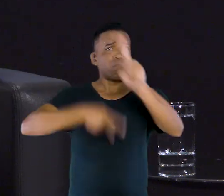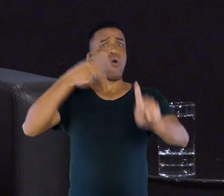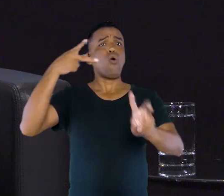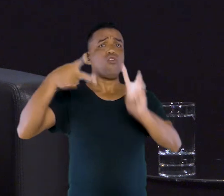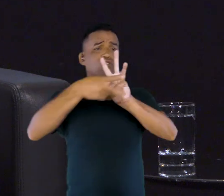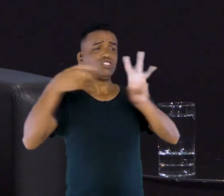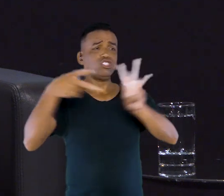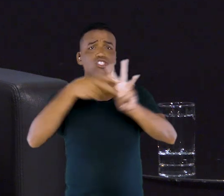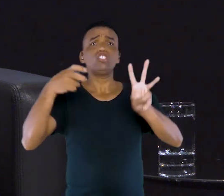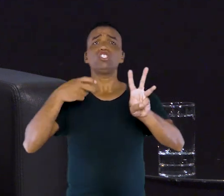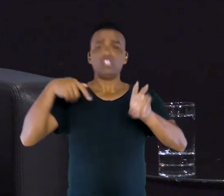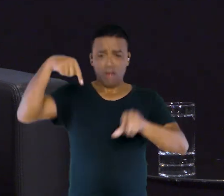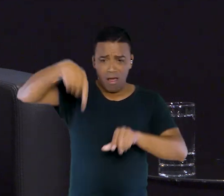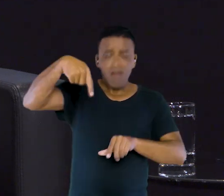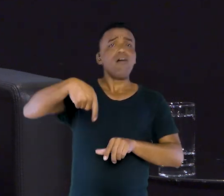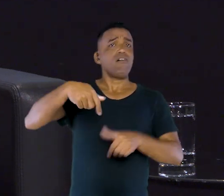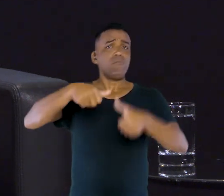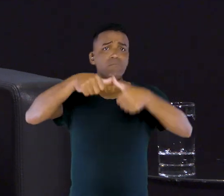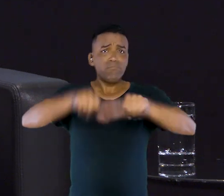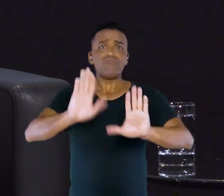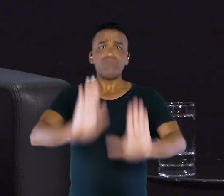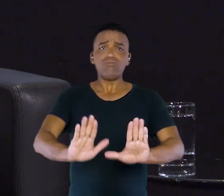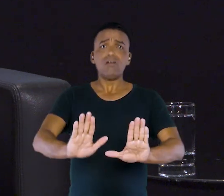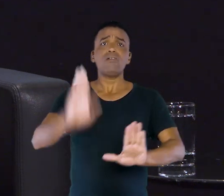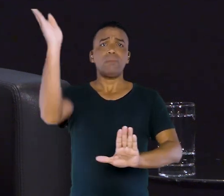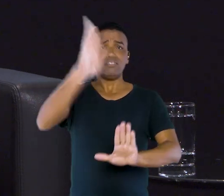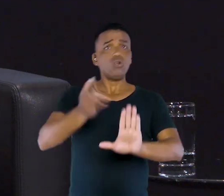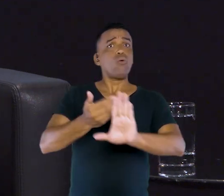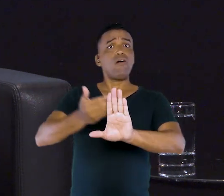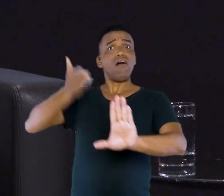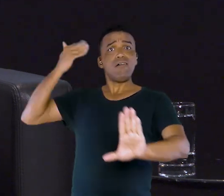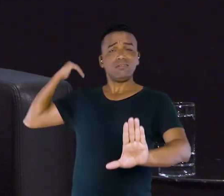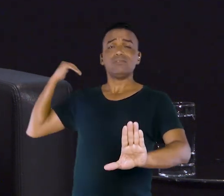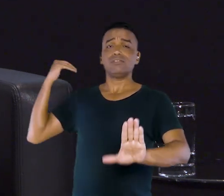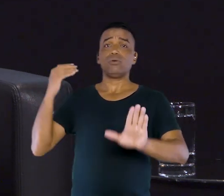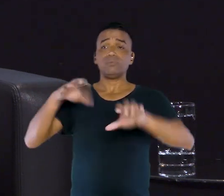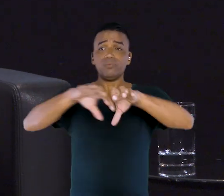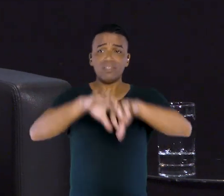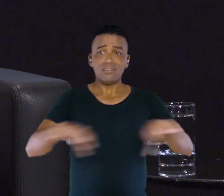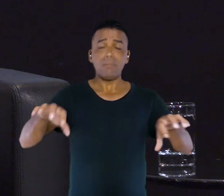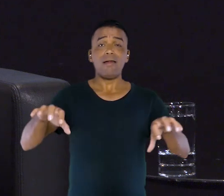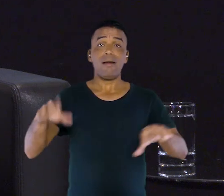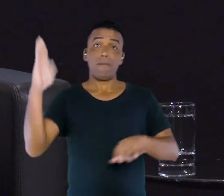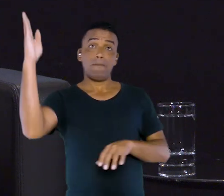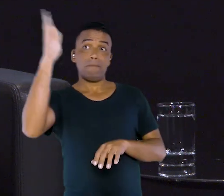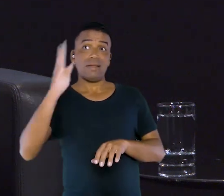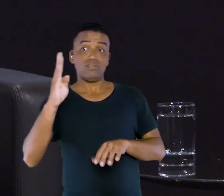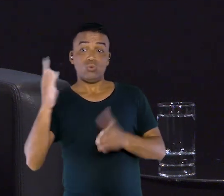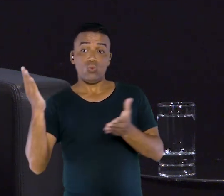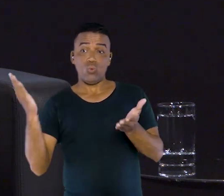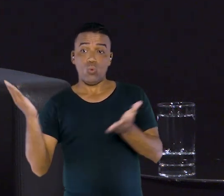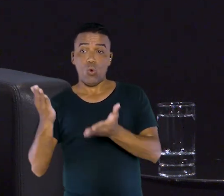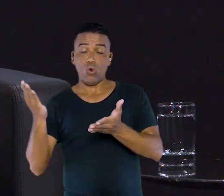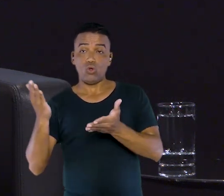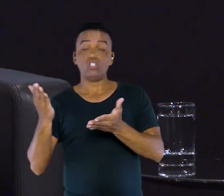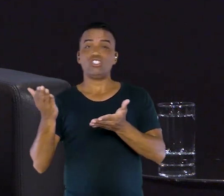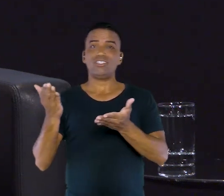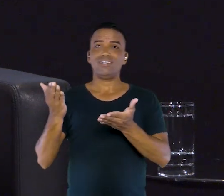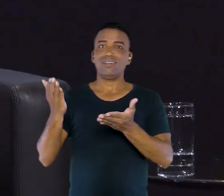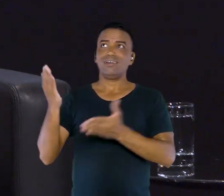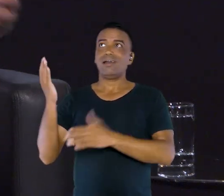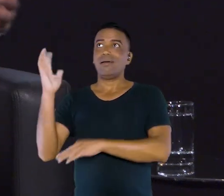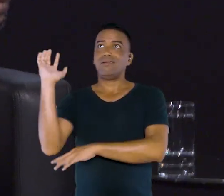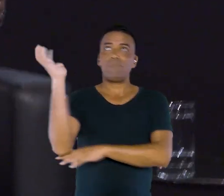E o que a arqueologia mostra para nós é que, na verdade, é muito difícil a gente separar o Brasil que a gente conhece hoje em dia e